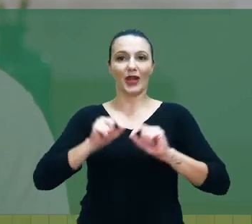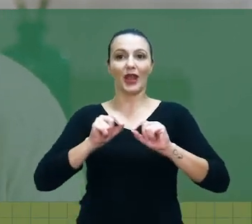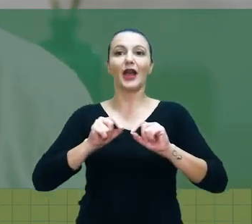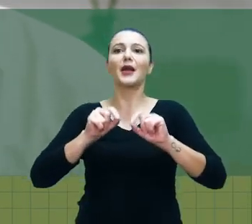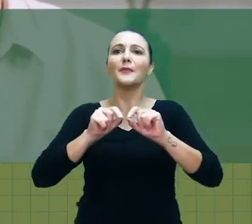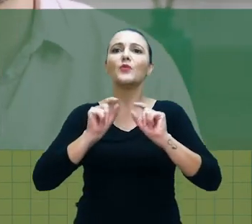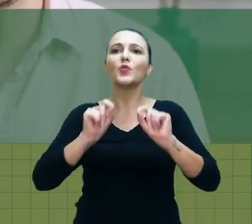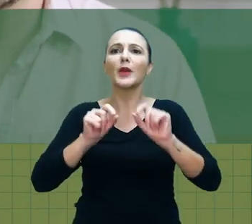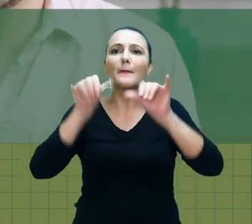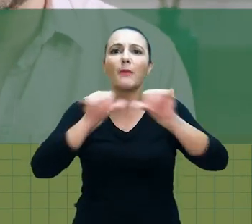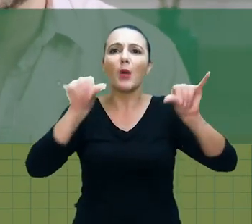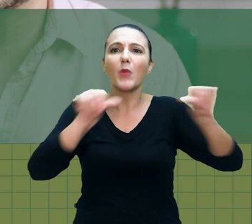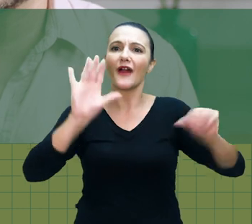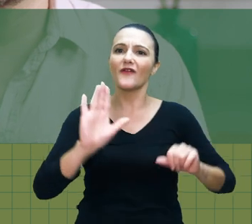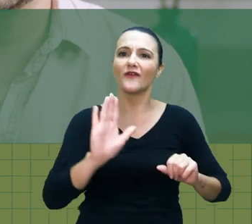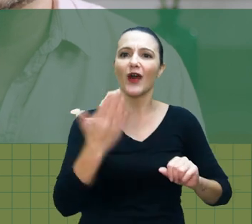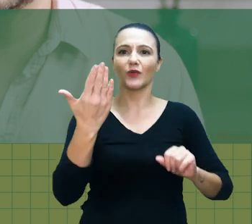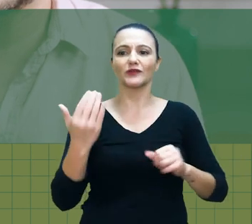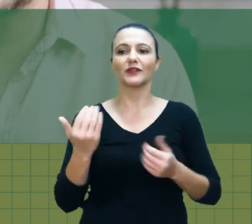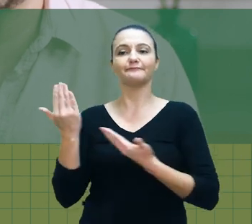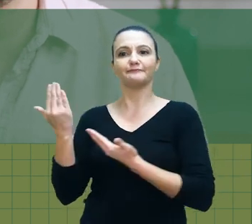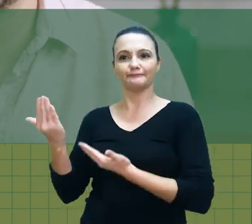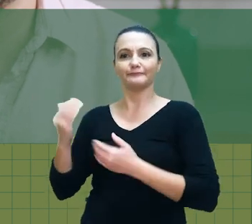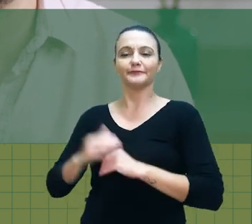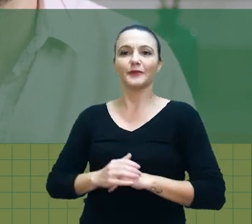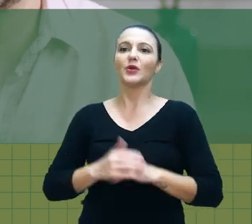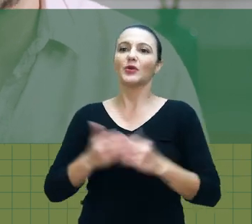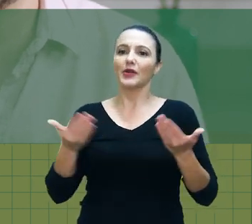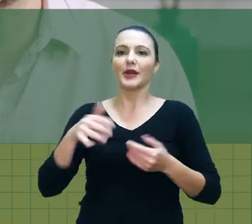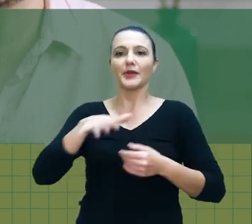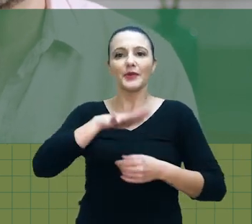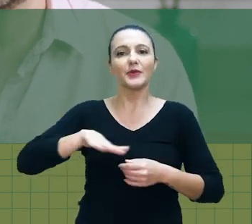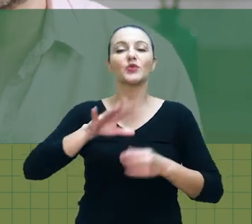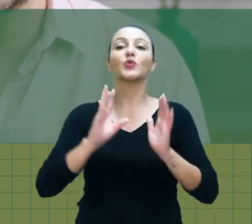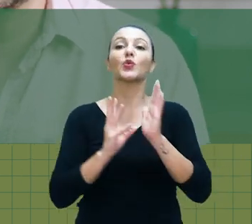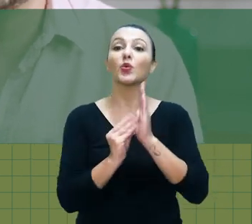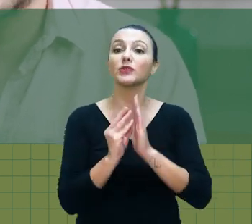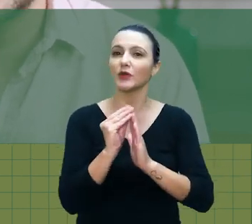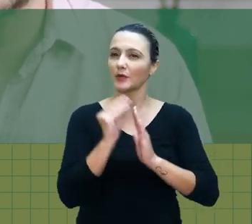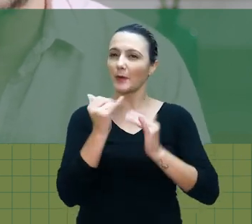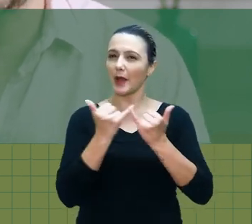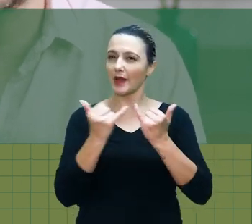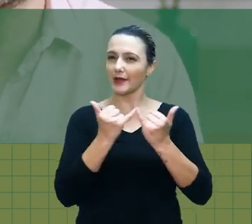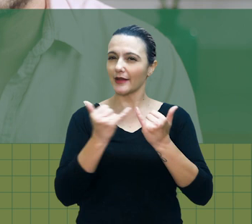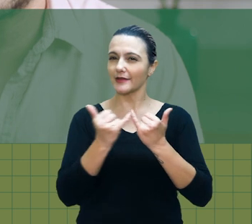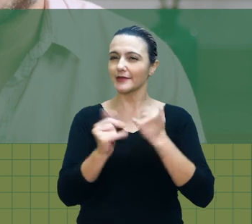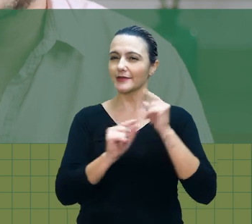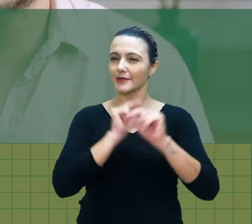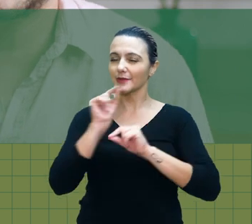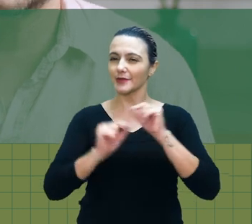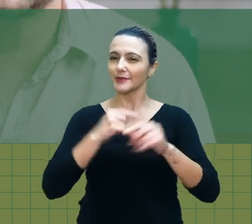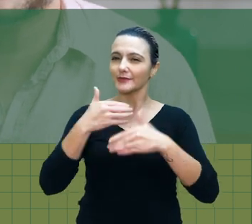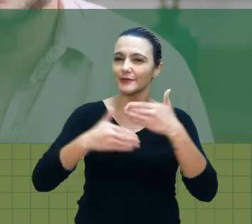desinformação. Notícias falsas, como se trata de notícias, está mais no âmbito do que seriam aqueles conteúdos que parecem, que mimetizam